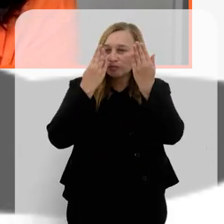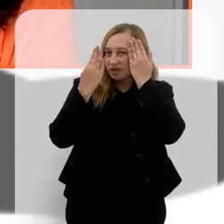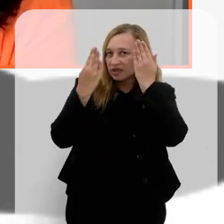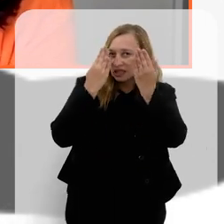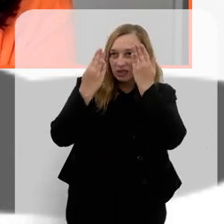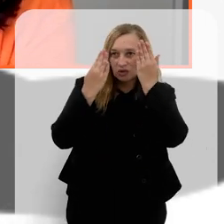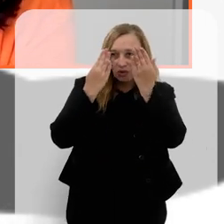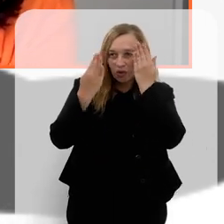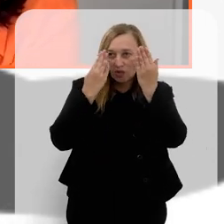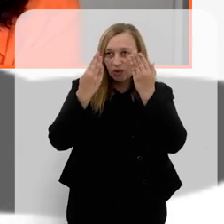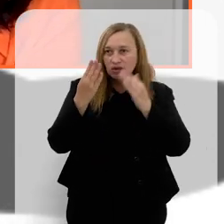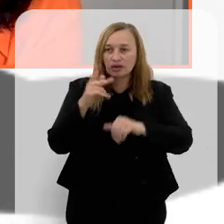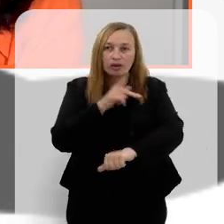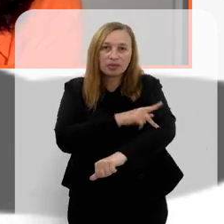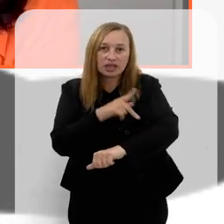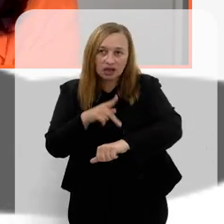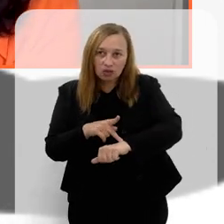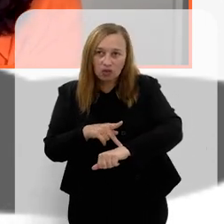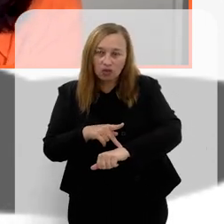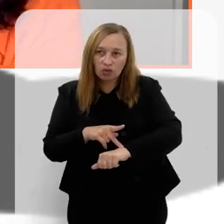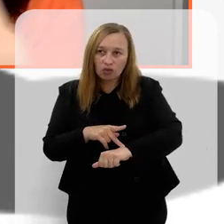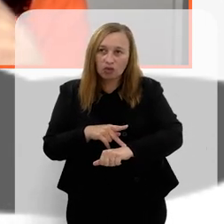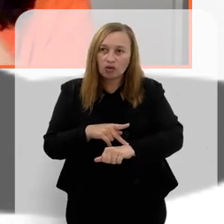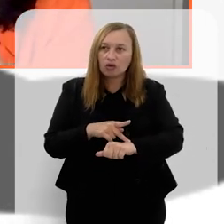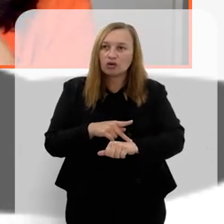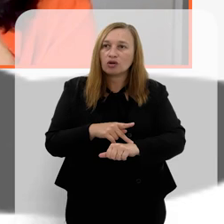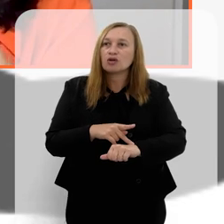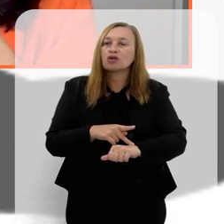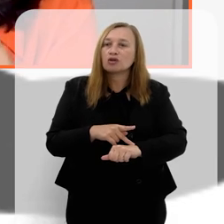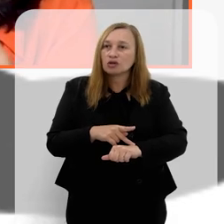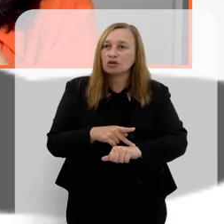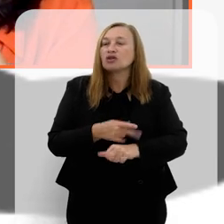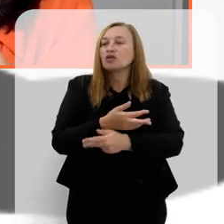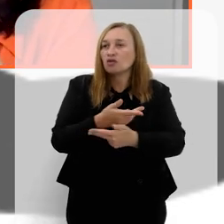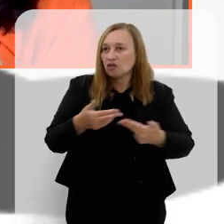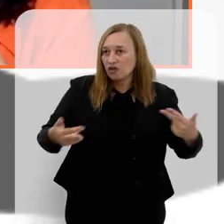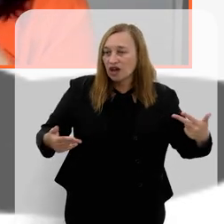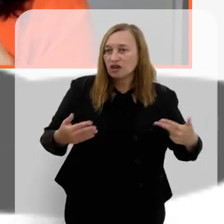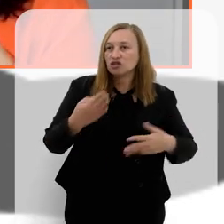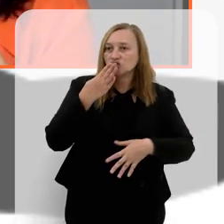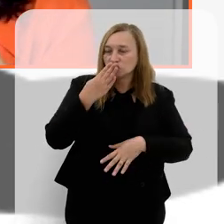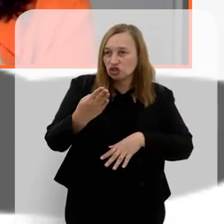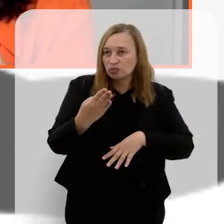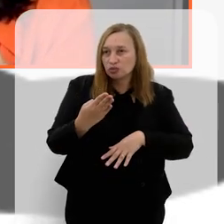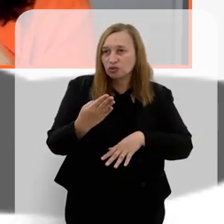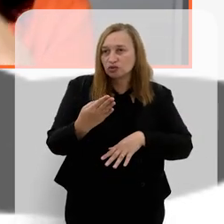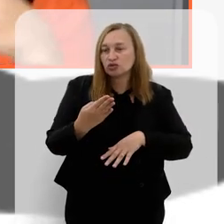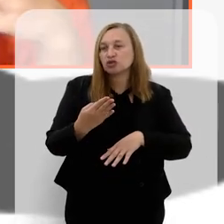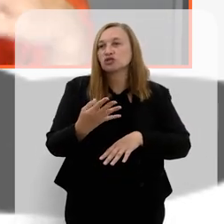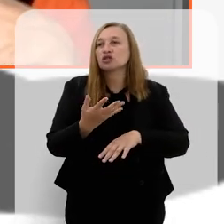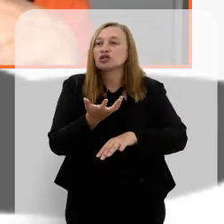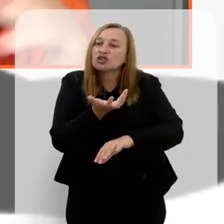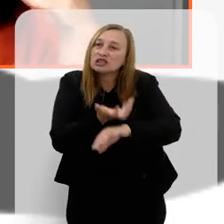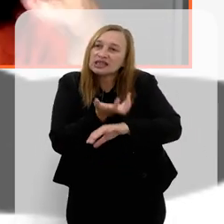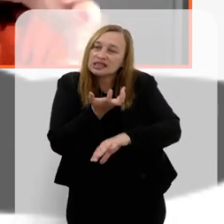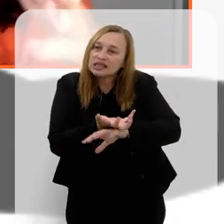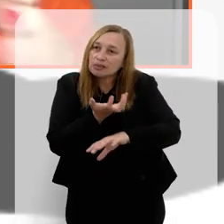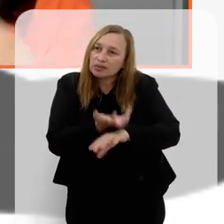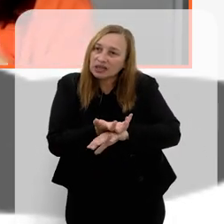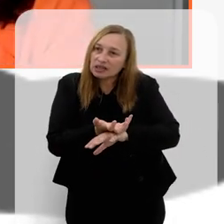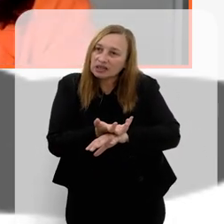uma psicóloga, uma pedagoga, né? Multidisciplinar, né? Exatamente. Que